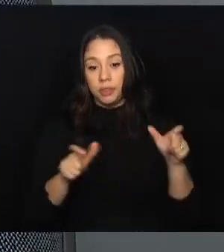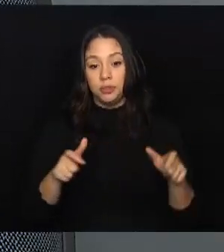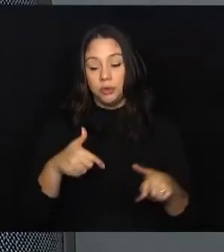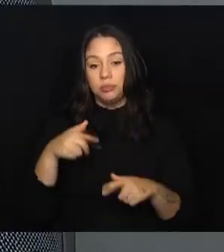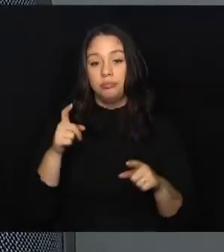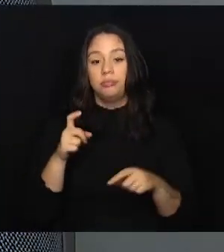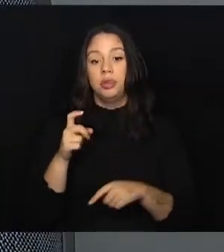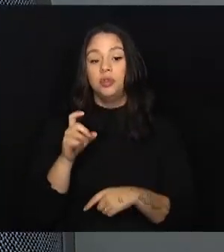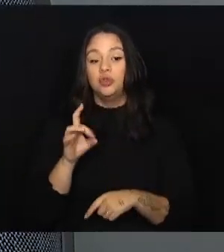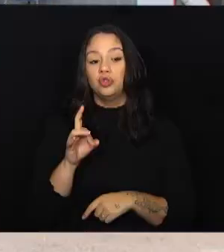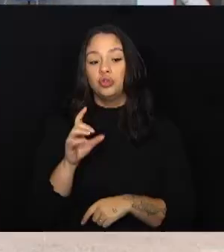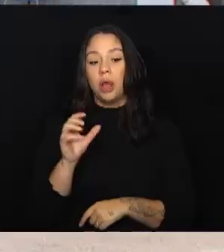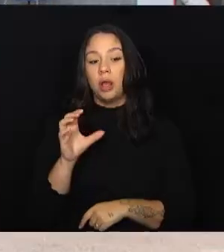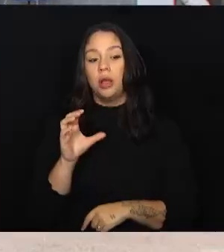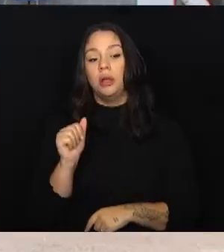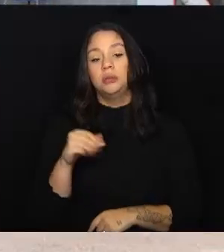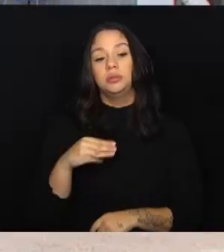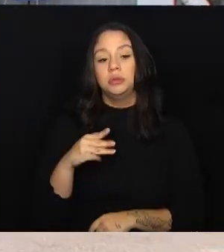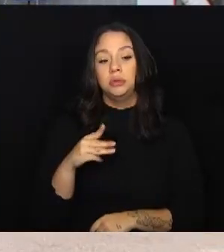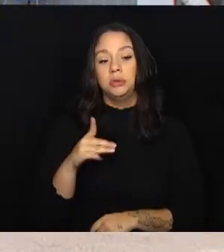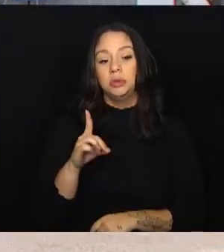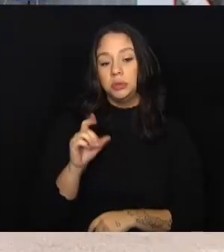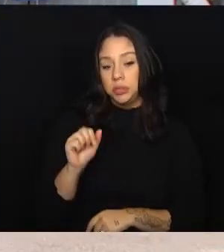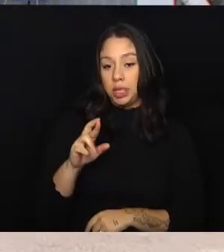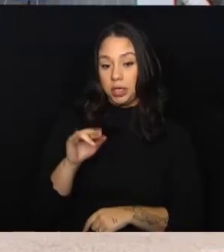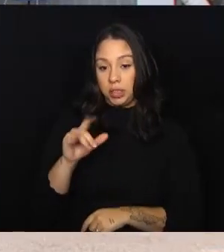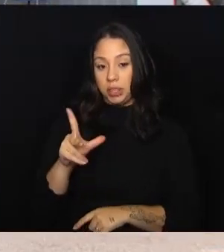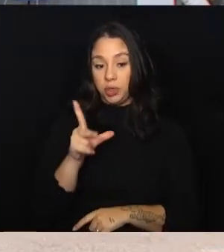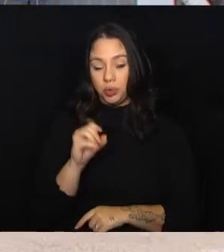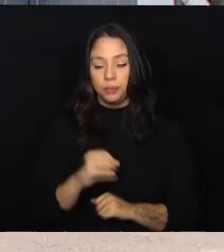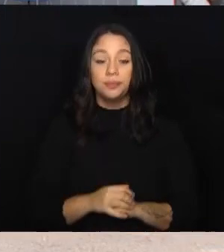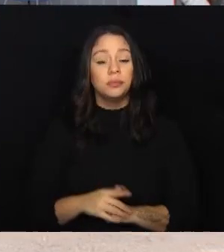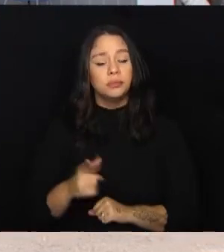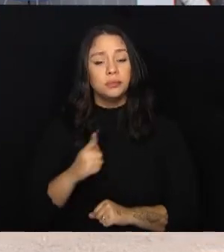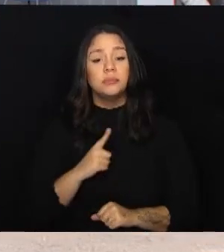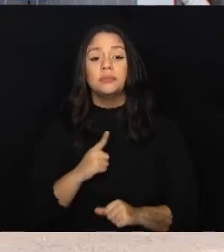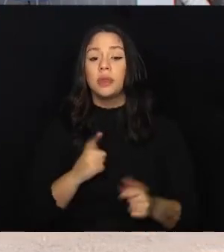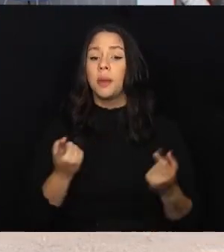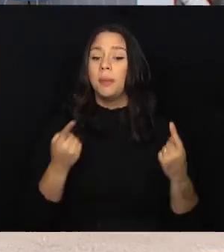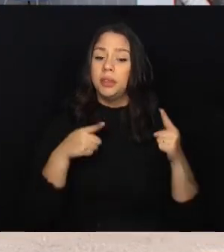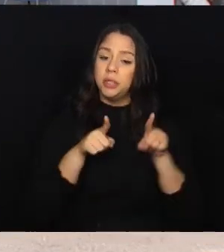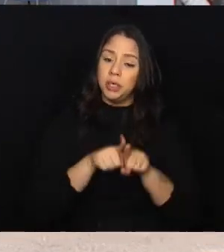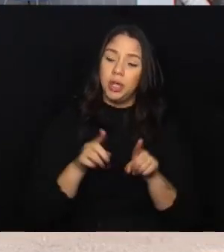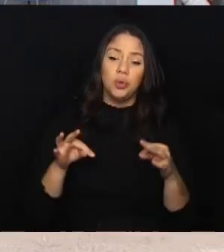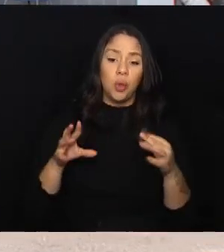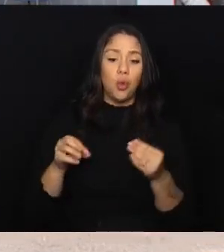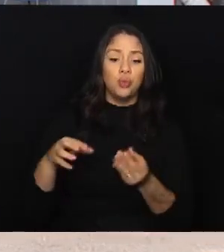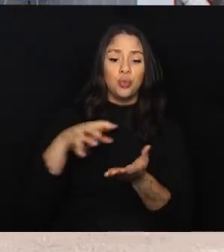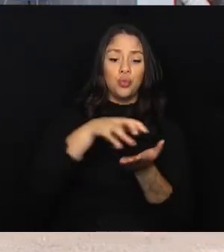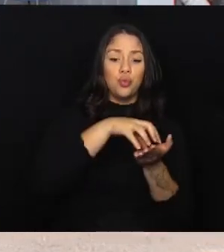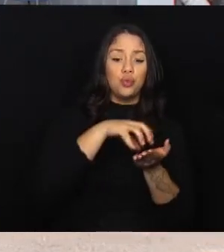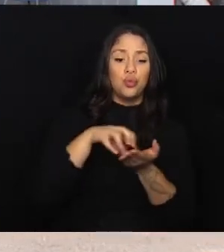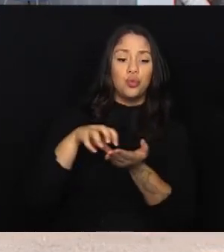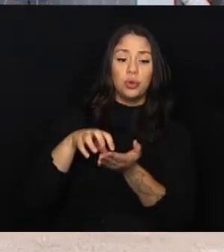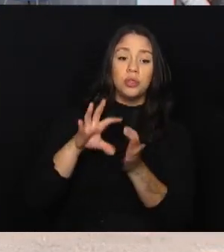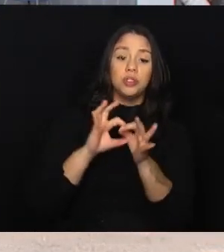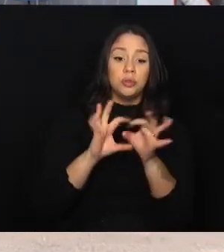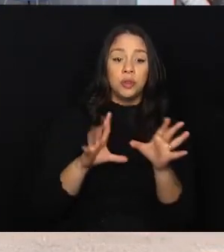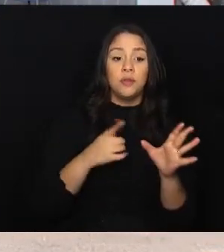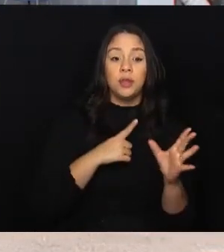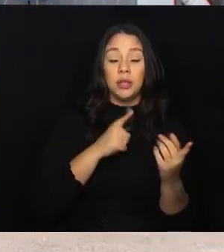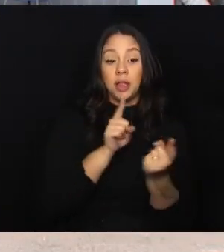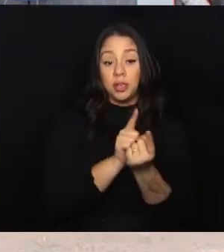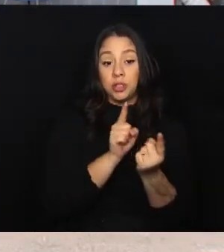vítimas com característica de Andarilho em parceria com a polícia rodoviária todas as concessionárias ficam disponíveis para